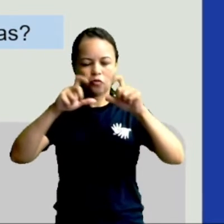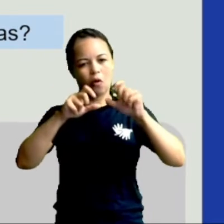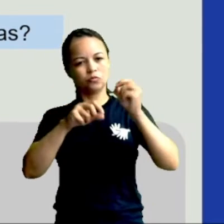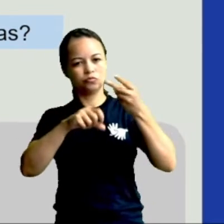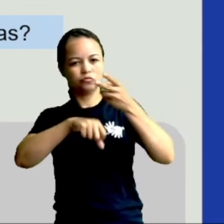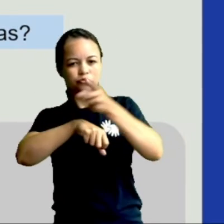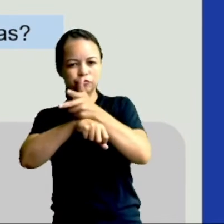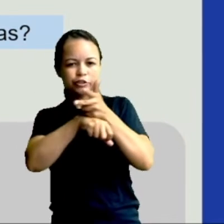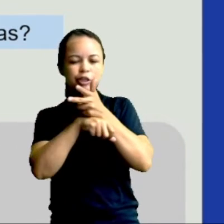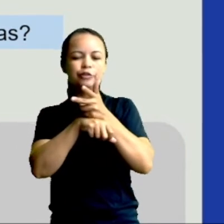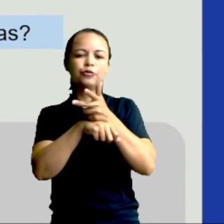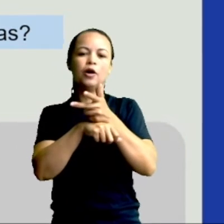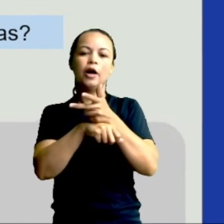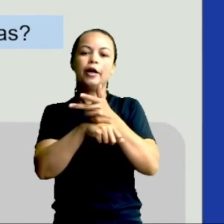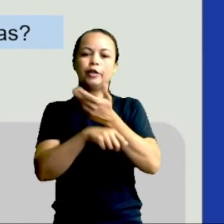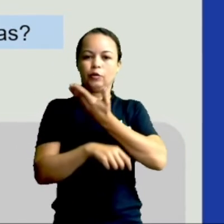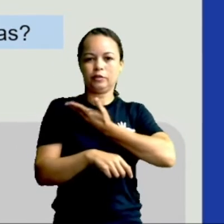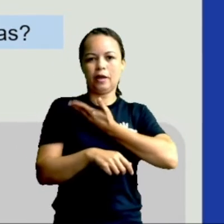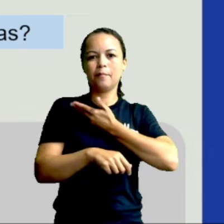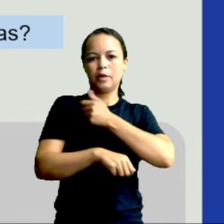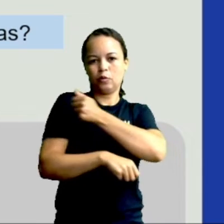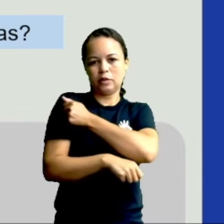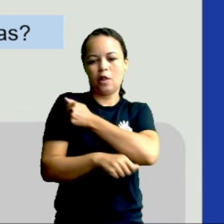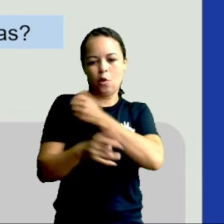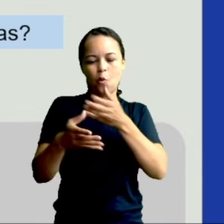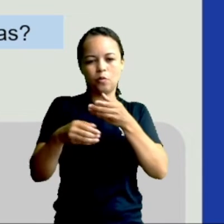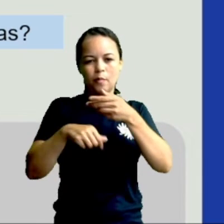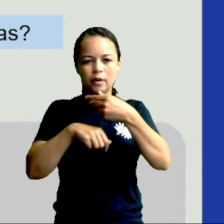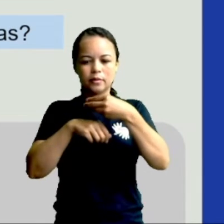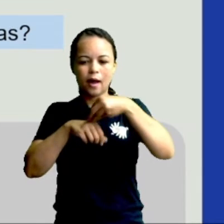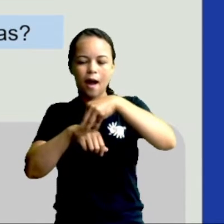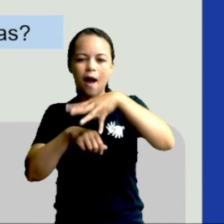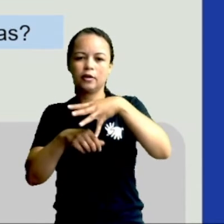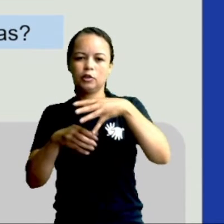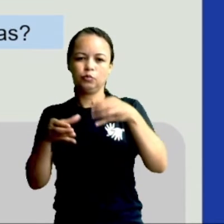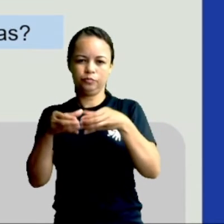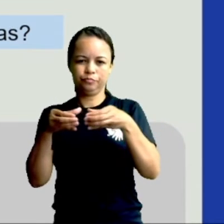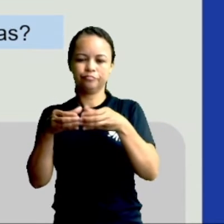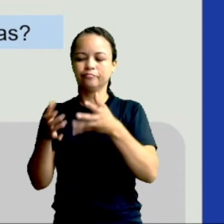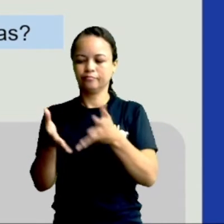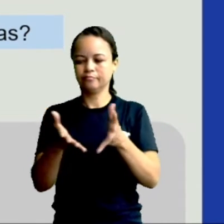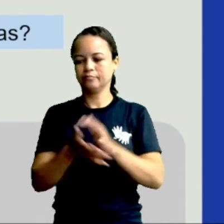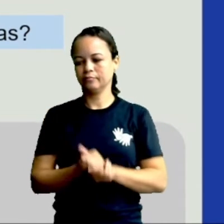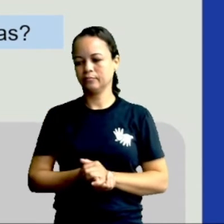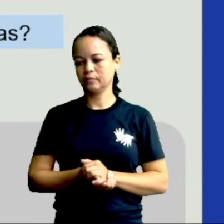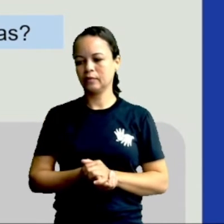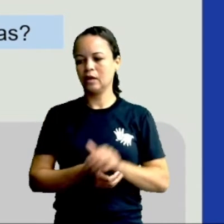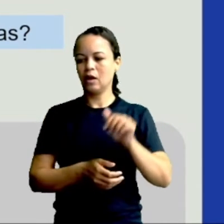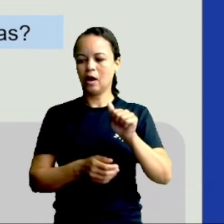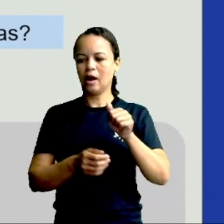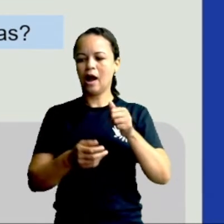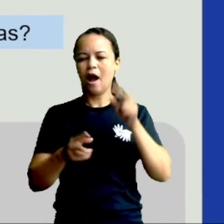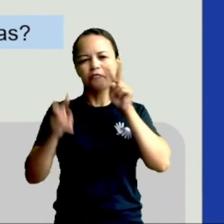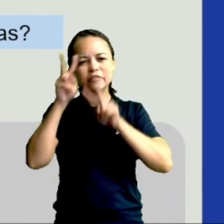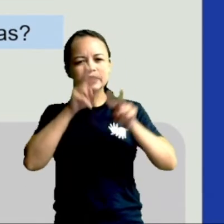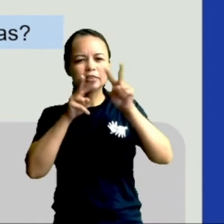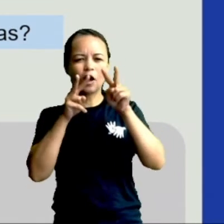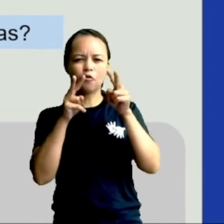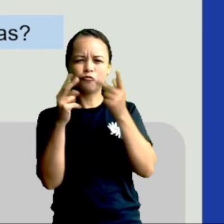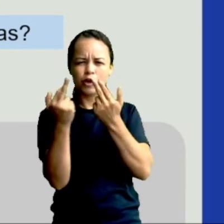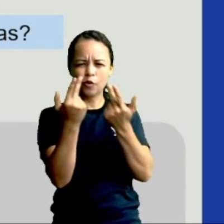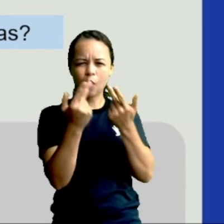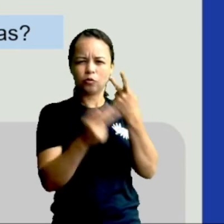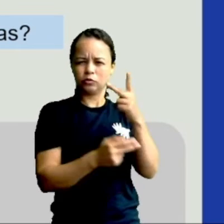o que é que vocês vão fazer? Você vai responder, né? A visão que você teve do céu foi igual dos seus colegas? Após ver